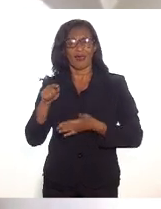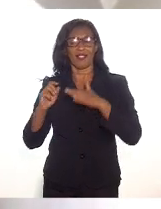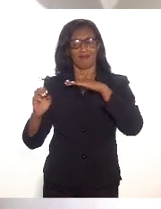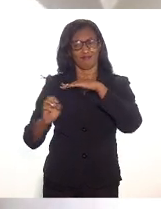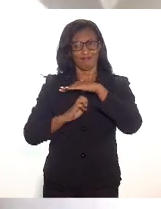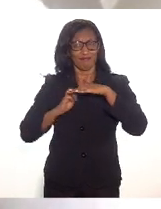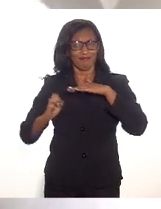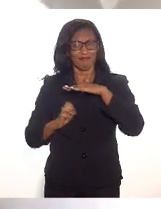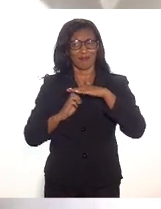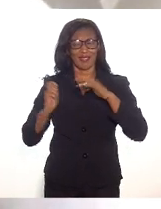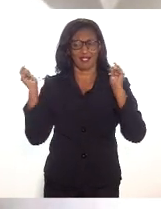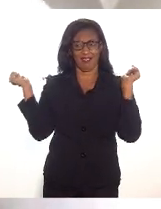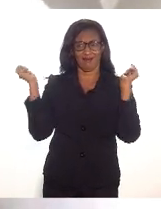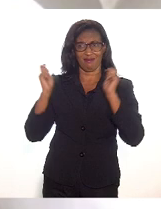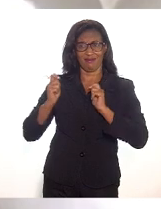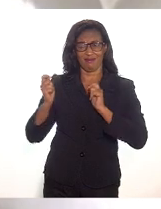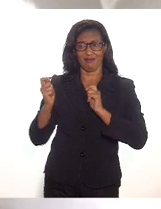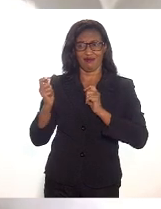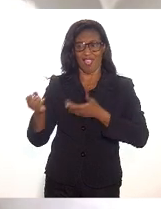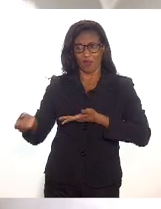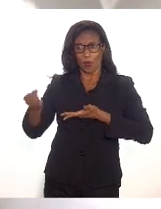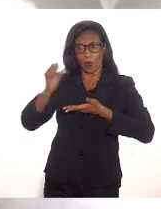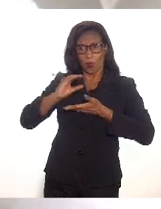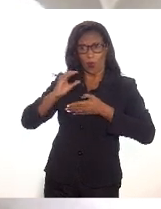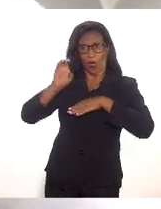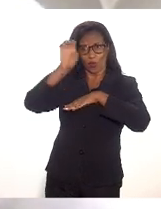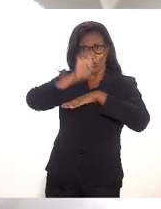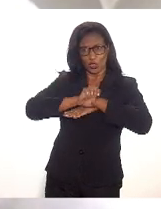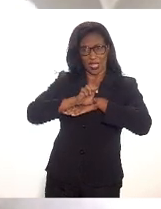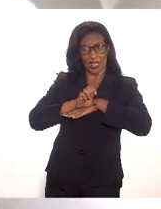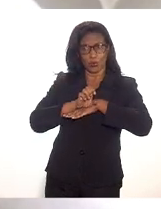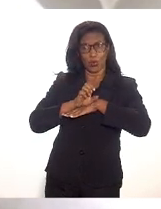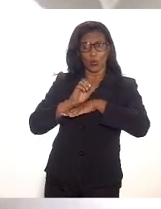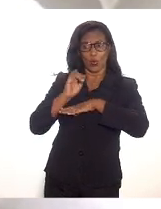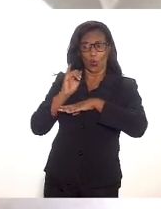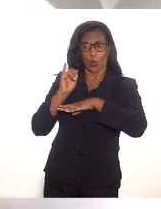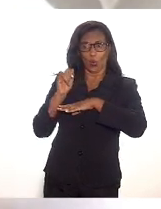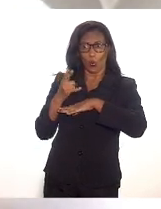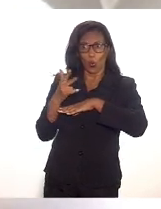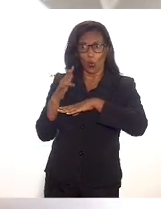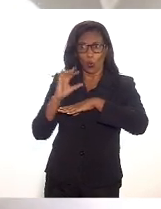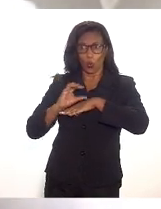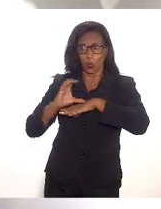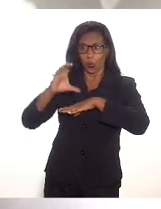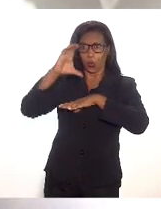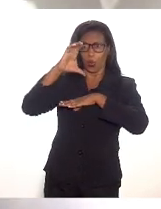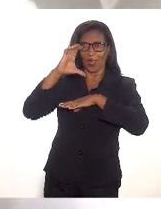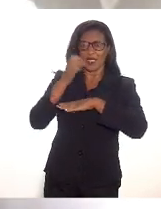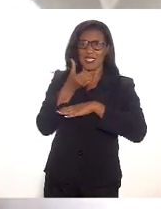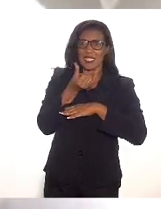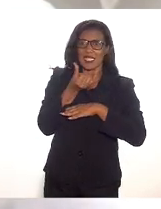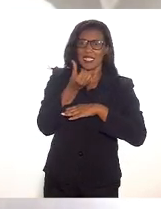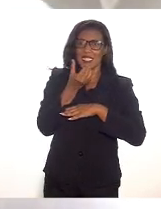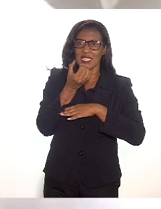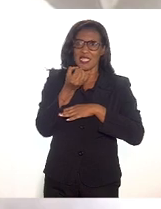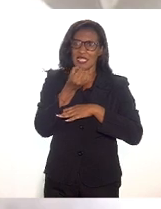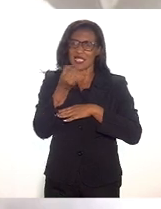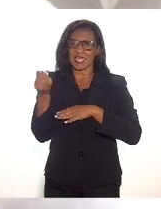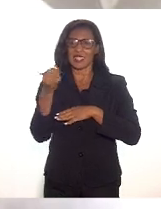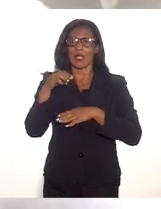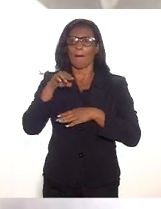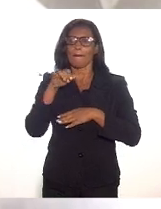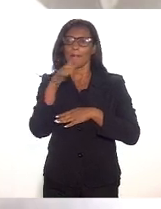empresa dava ao Estado do Rio de Janeiro um lucro de 600 milhões ao ano. No último ano